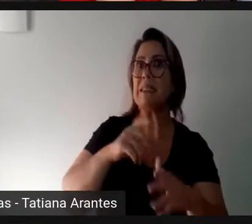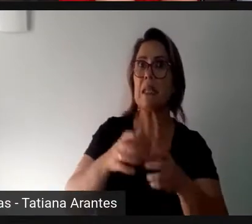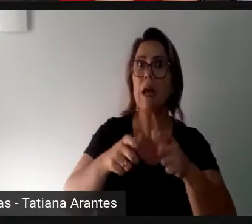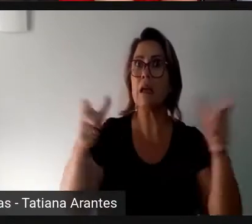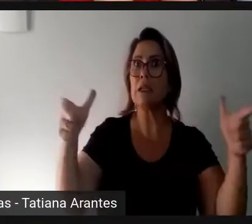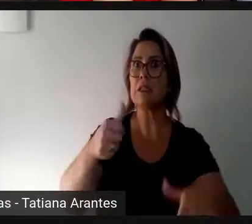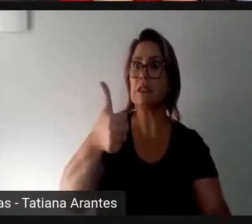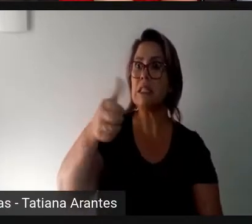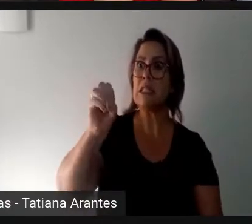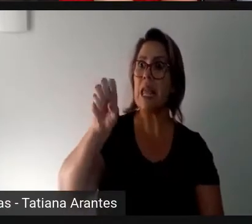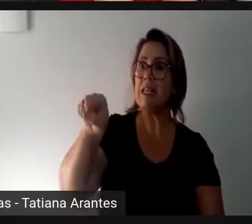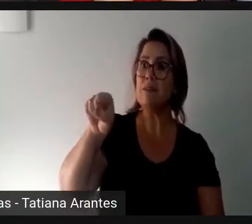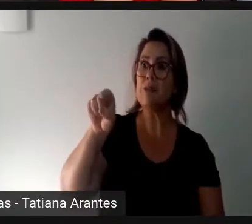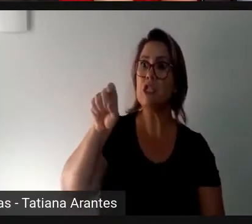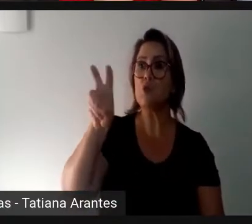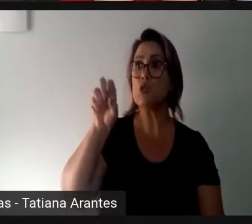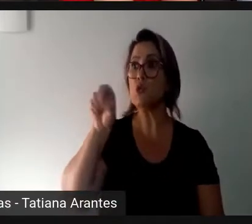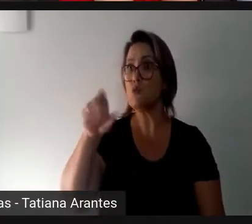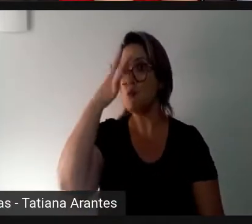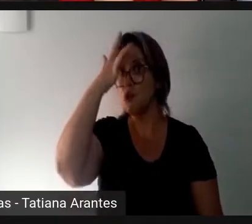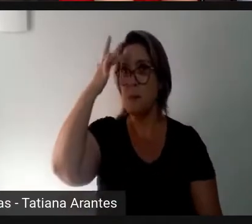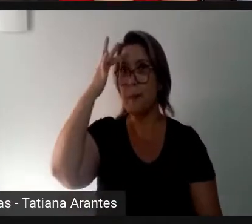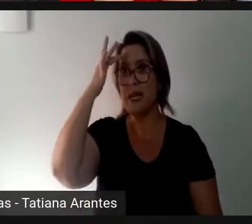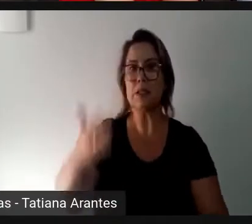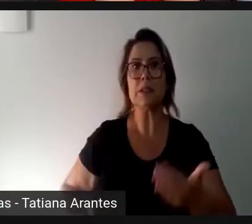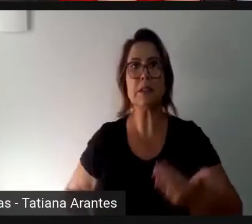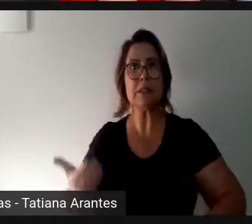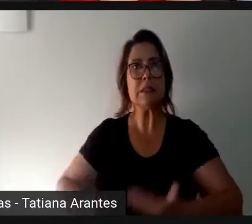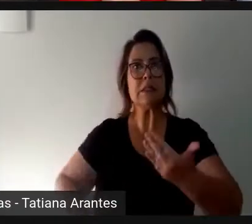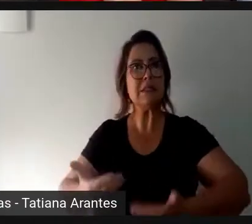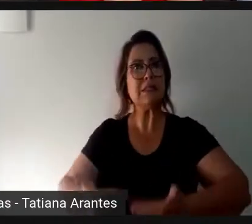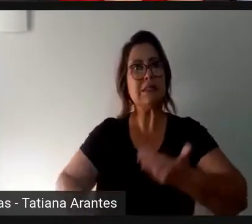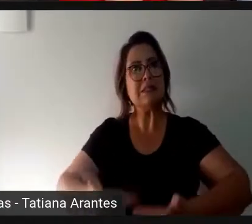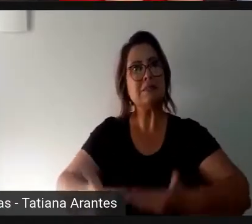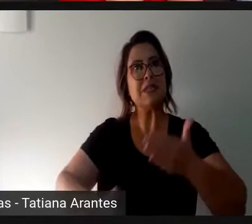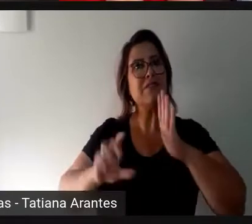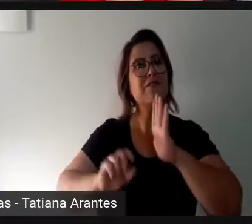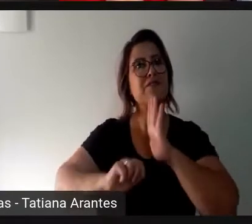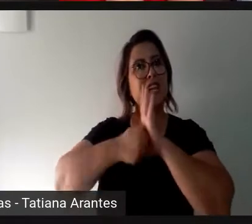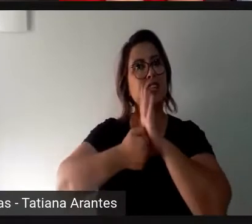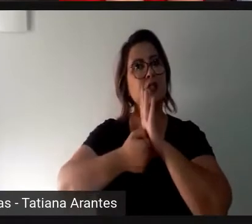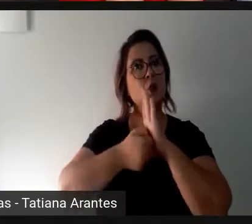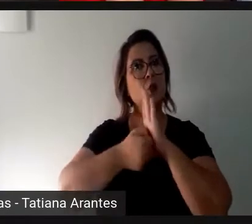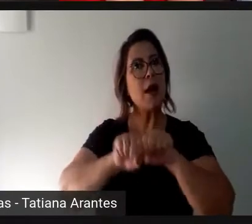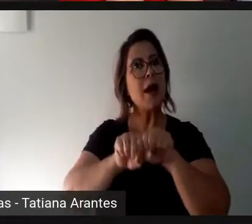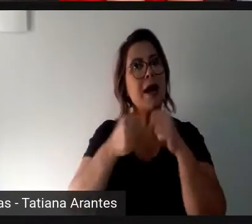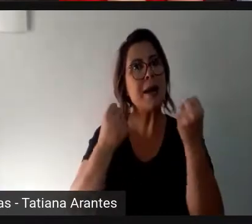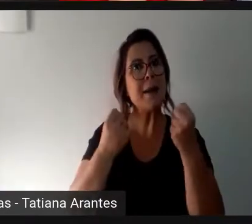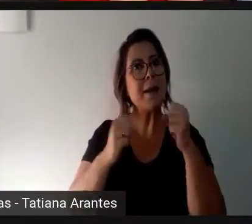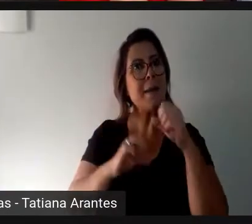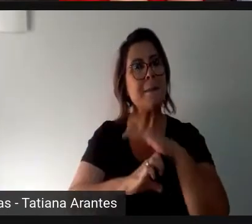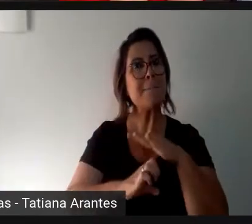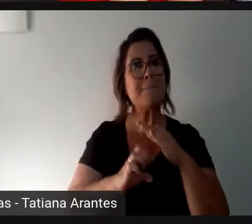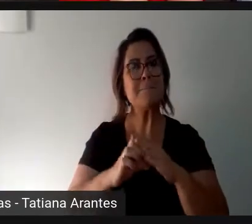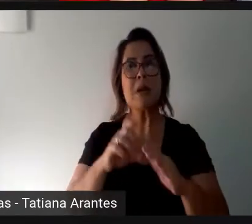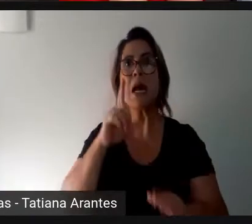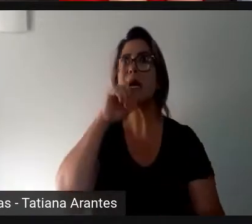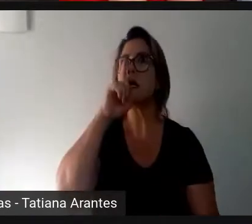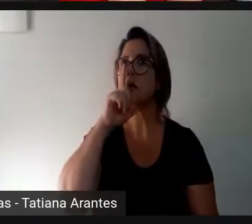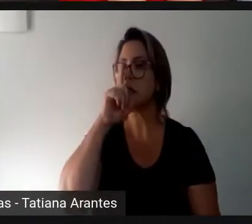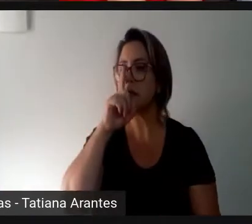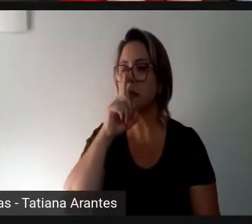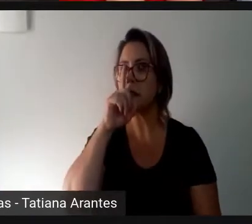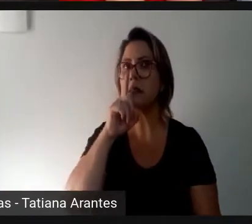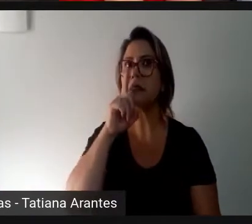ato ilícito contra a administração pública, por conta desse um funcionário, ela pode fechar. Isso é um risco muito grande para a empresa. O que